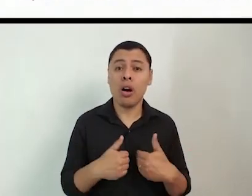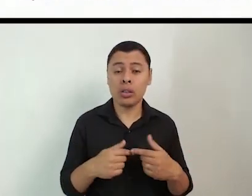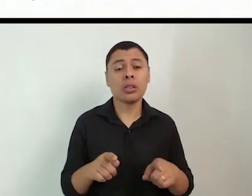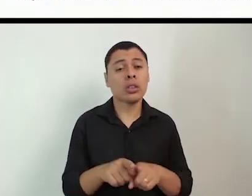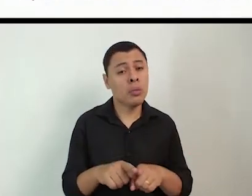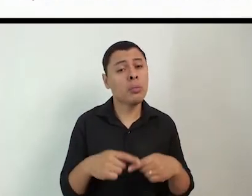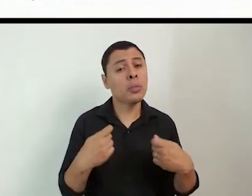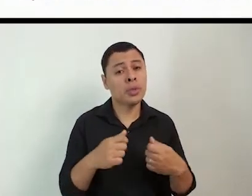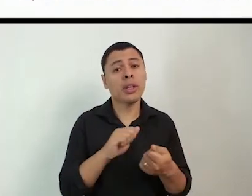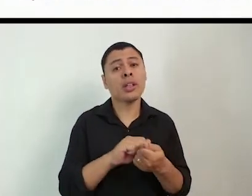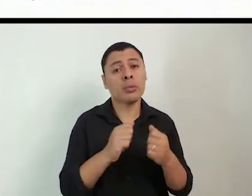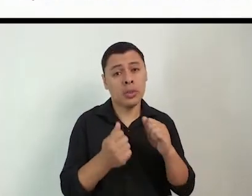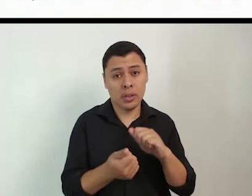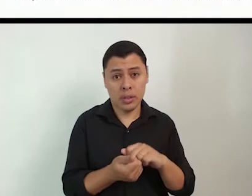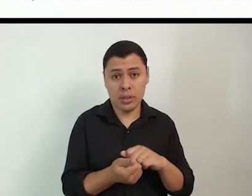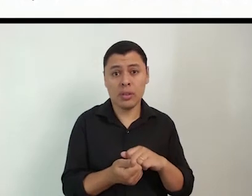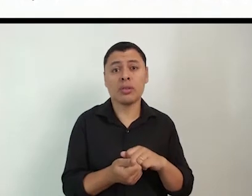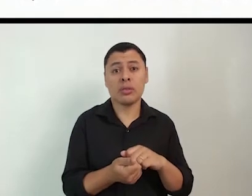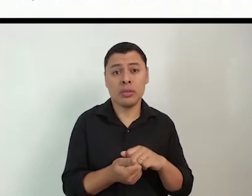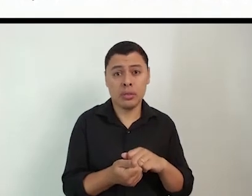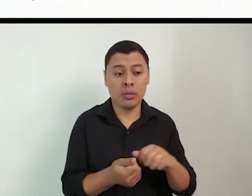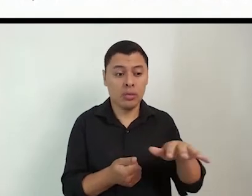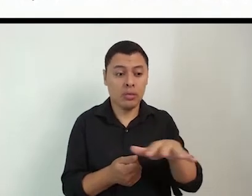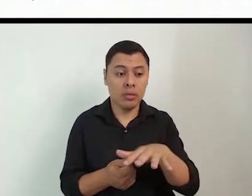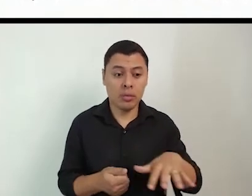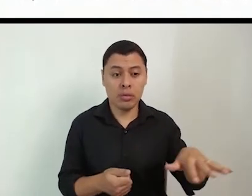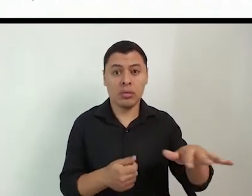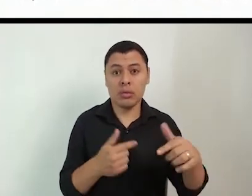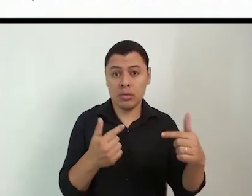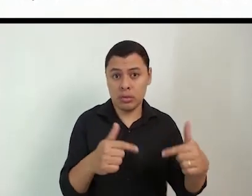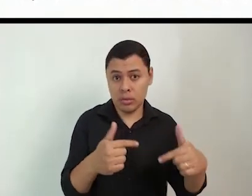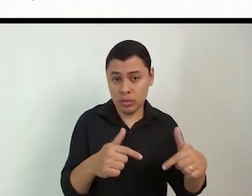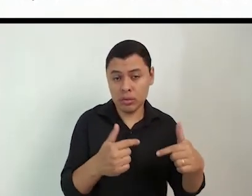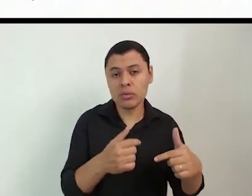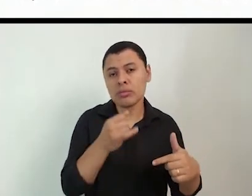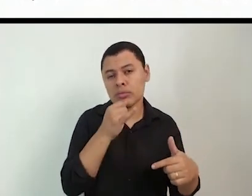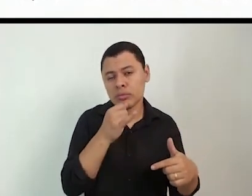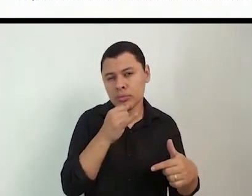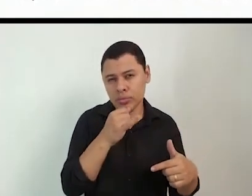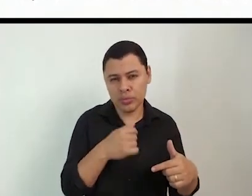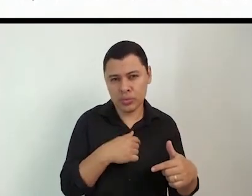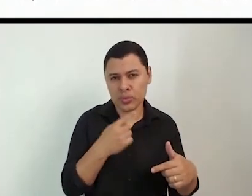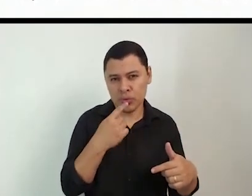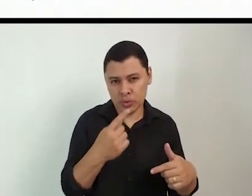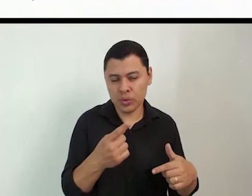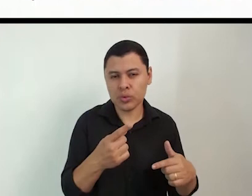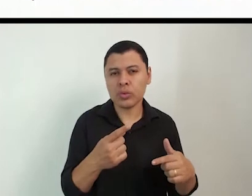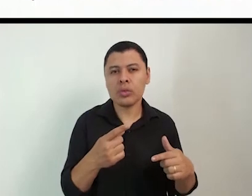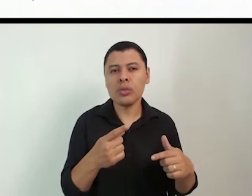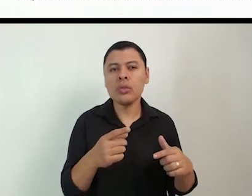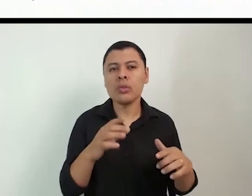tipo de adaptação, tanto no ambiente de trabalho, por exemplo, como eu falei sobre as